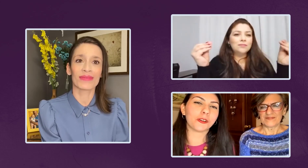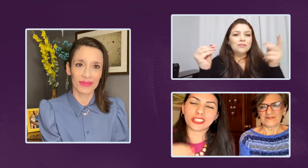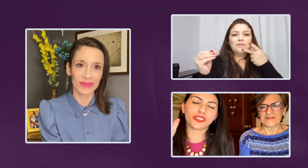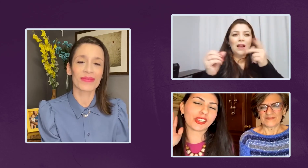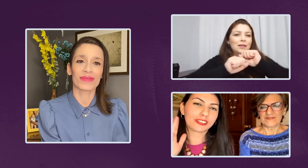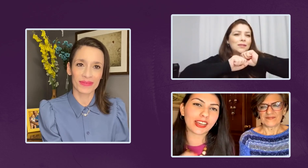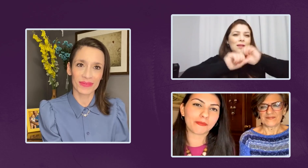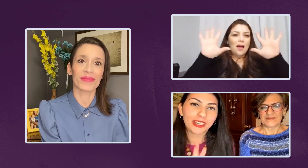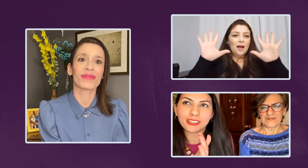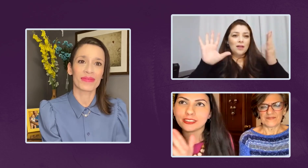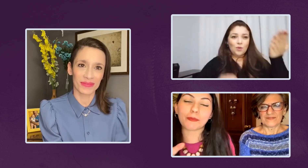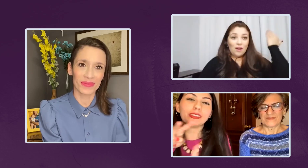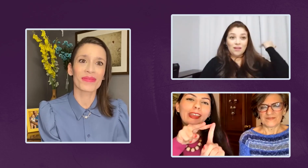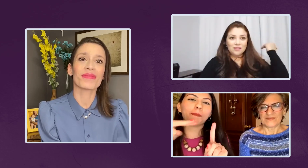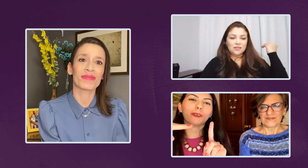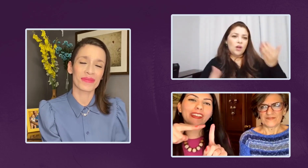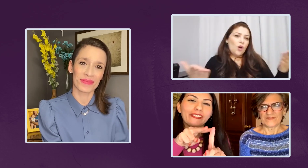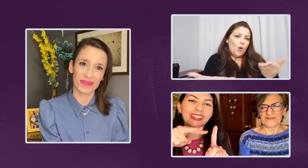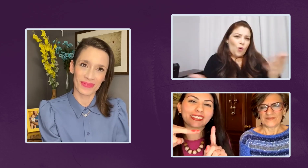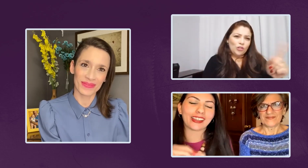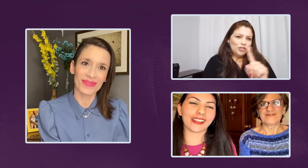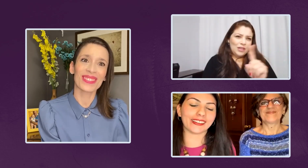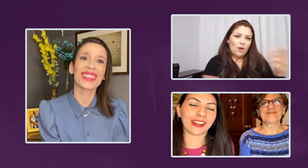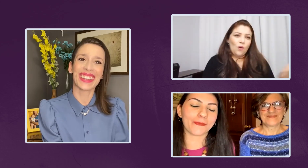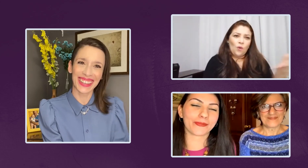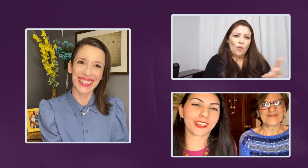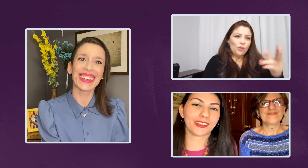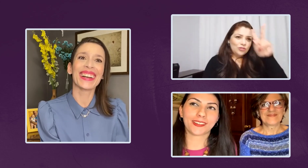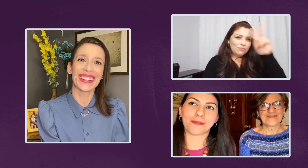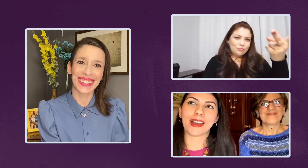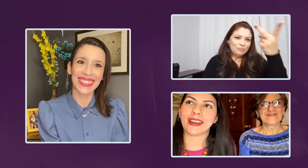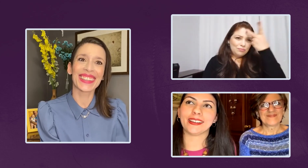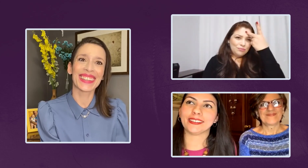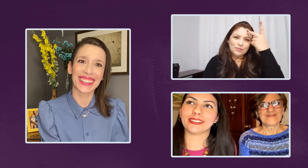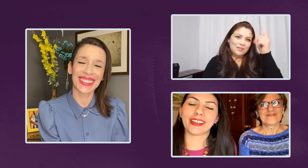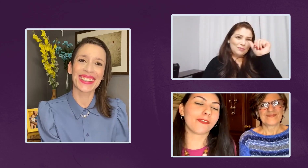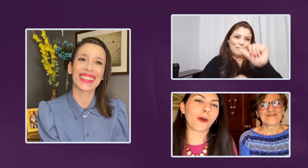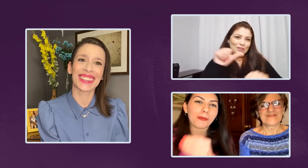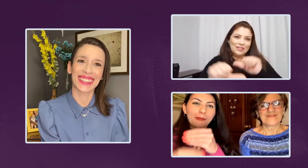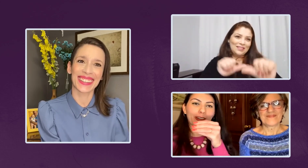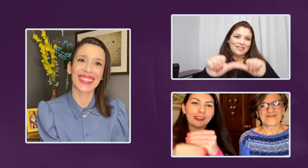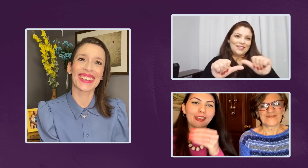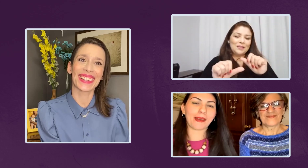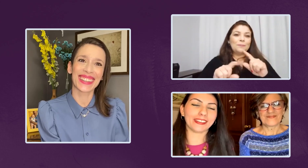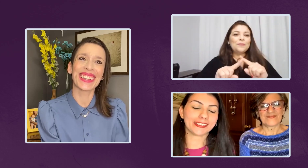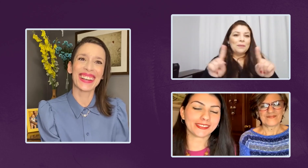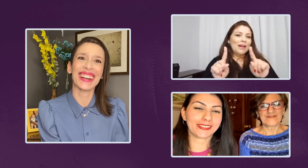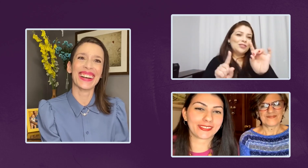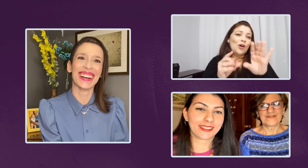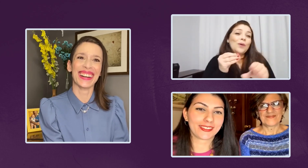minha. Hoje em dia eu já mudei o ponto de vista aí, né? Mas é um complemento aí a